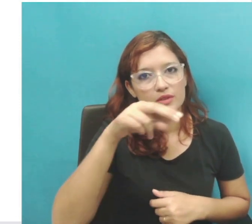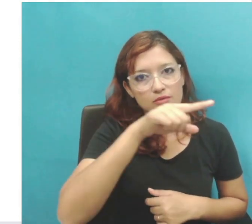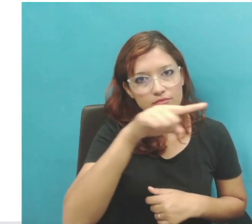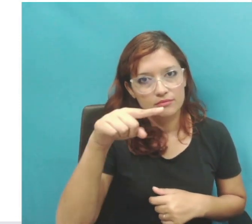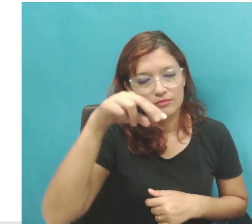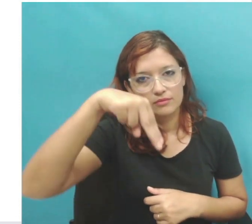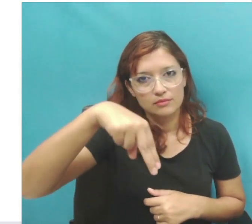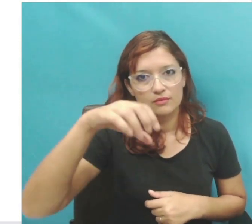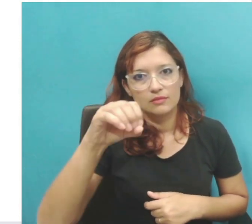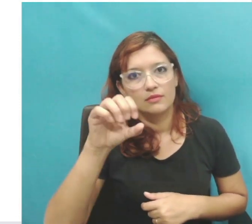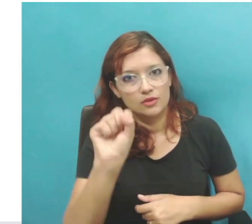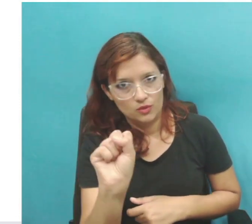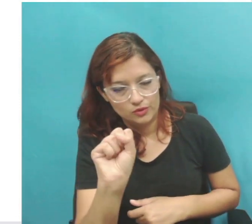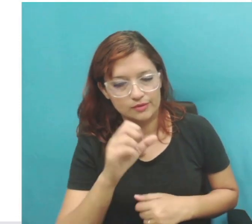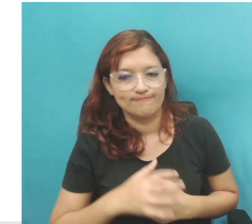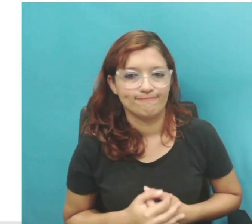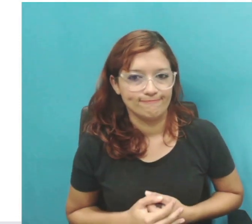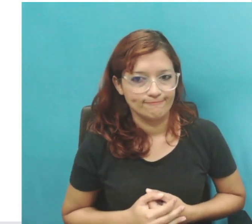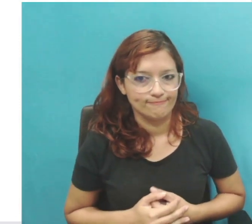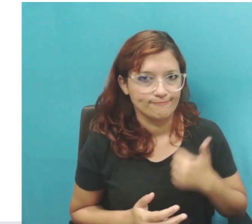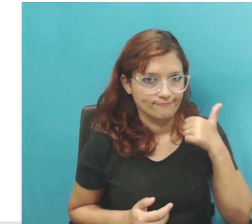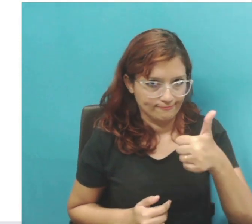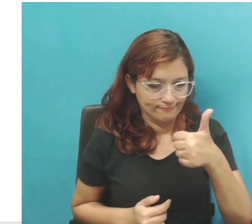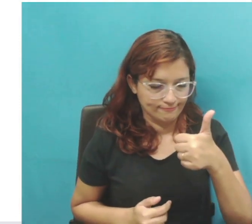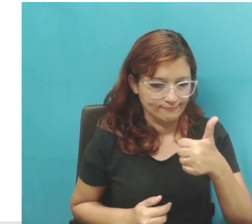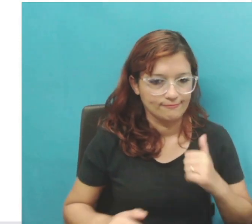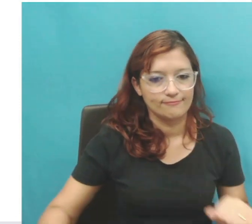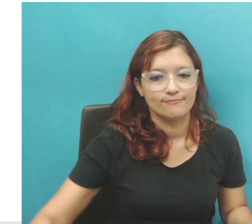Eu poderia substituir